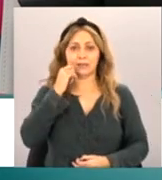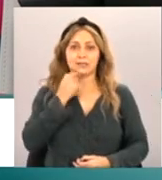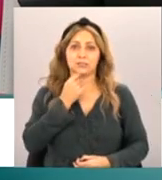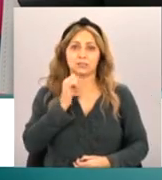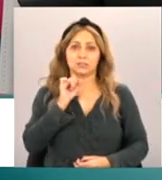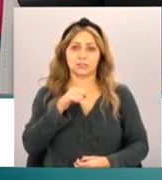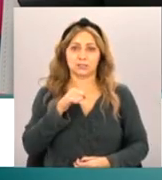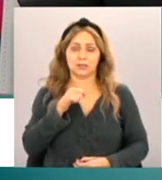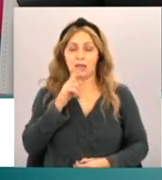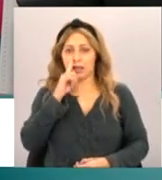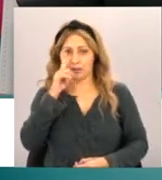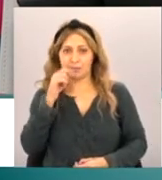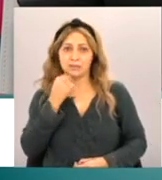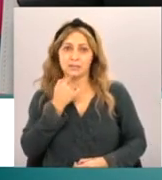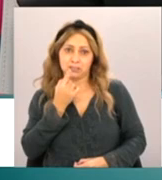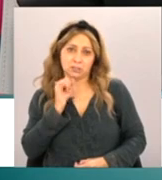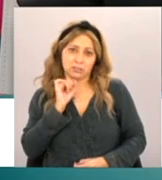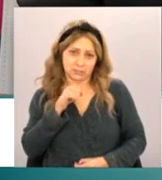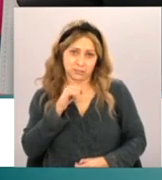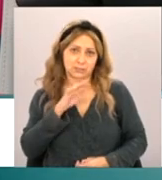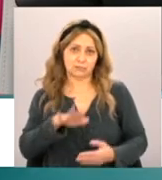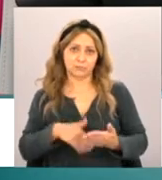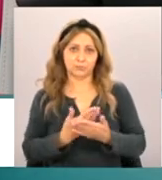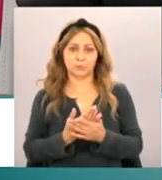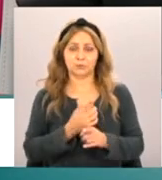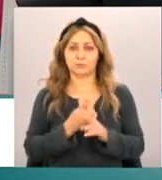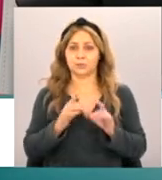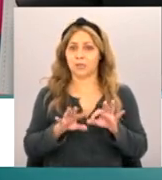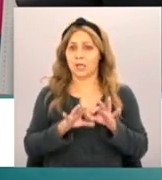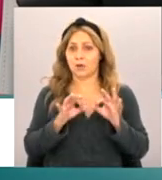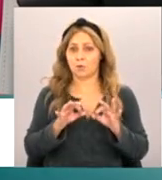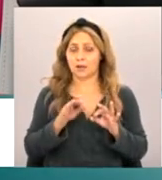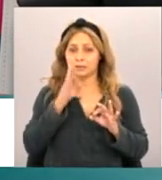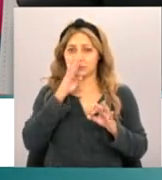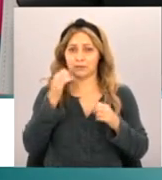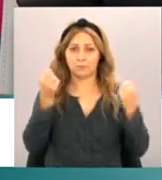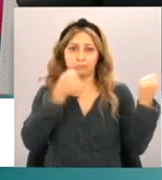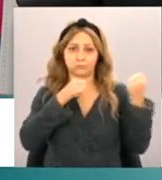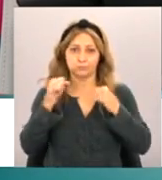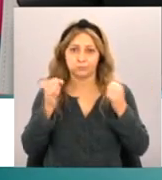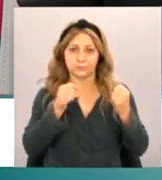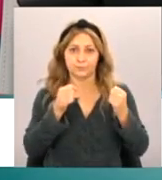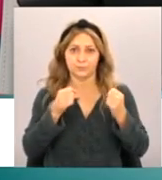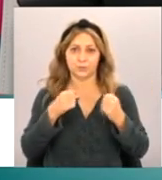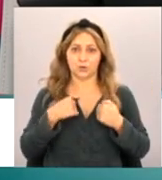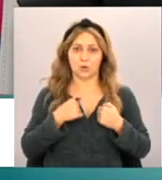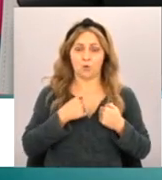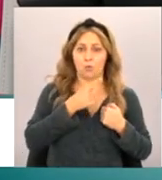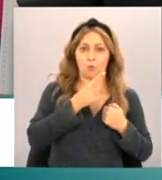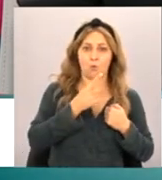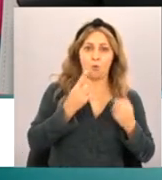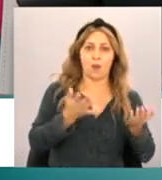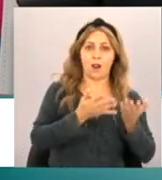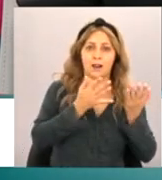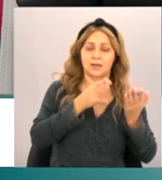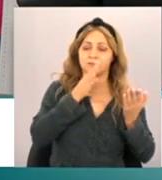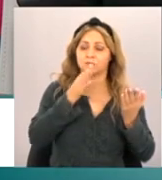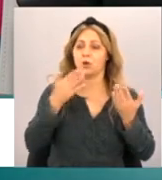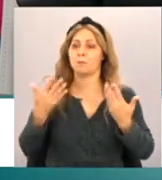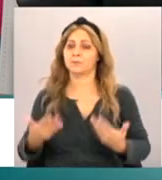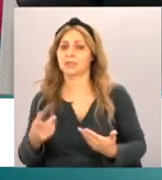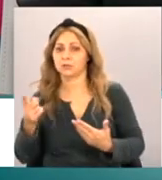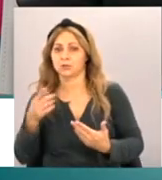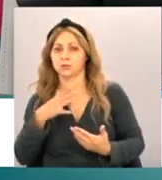proposta Alemanha diria que sim esta proposta Por que seria a mesma coisa por um combate de boxe o peso pluma dizem o peso-pesado nós